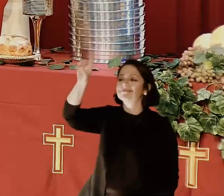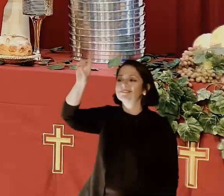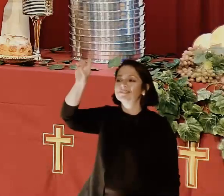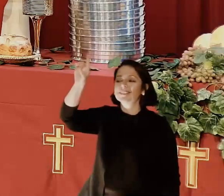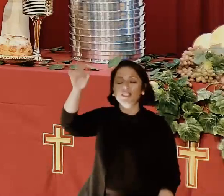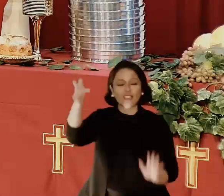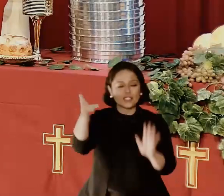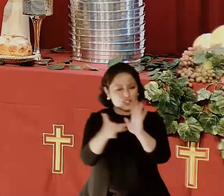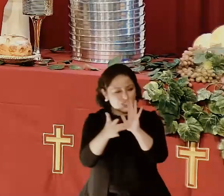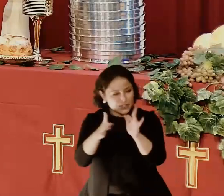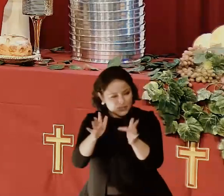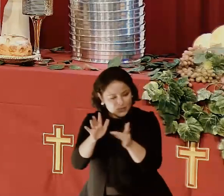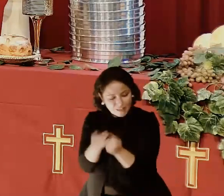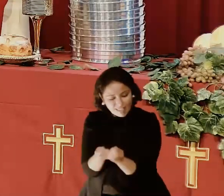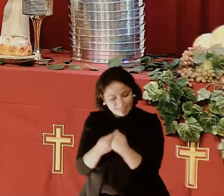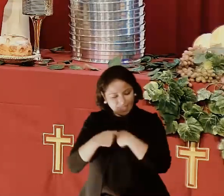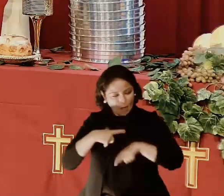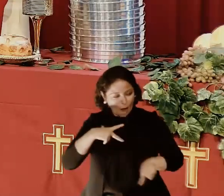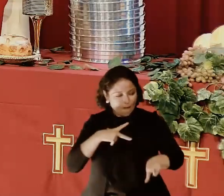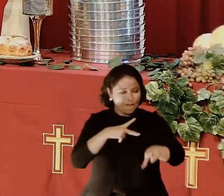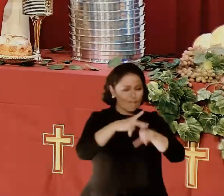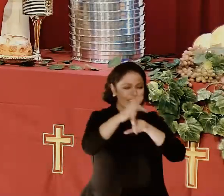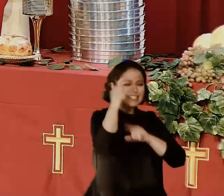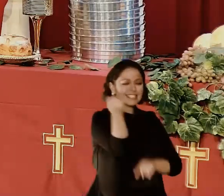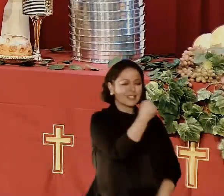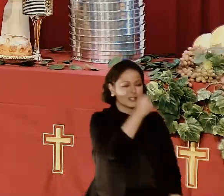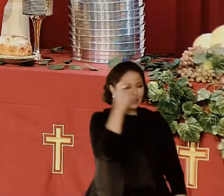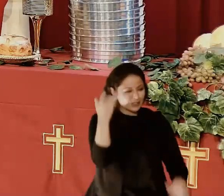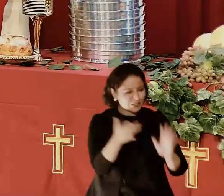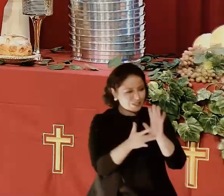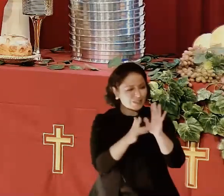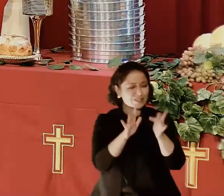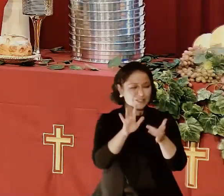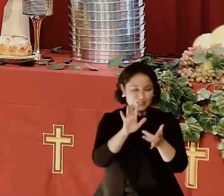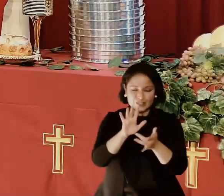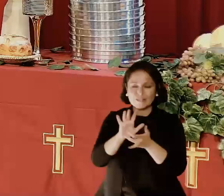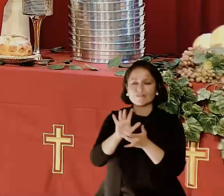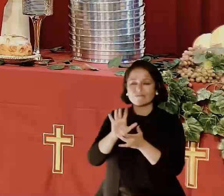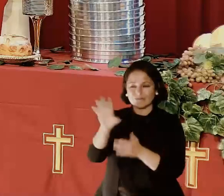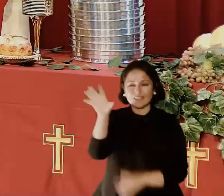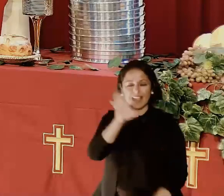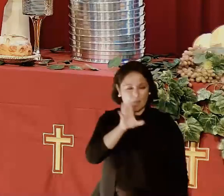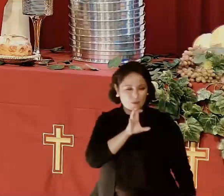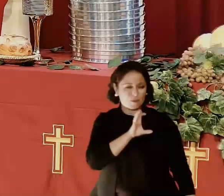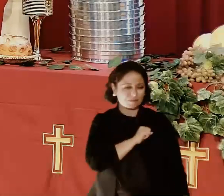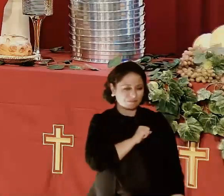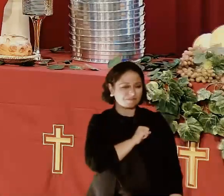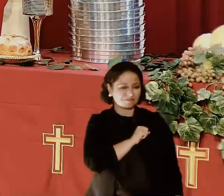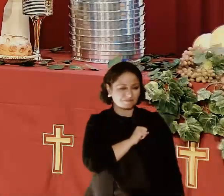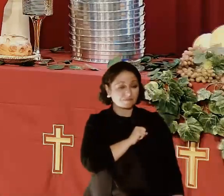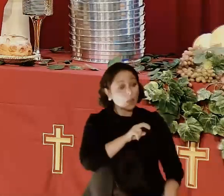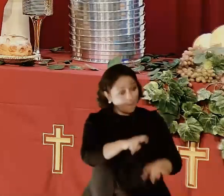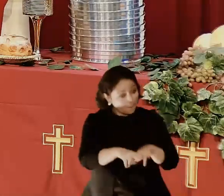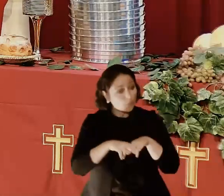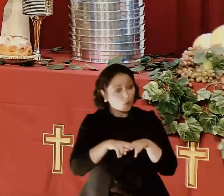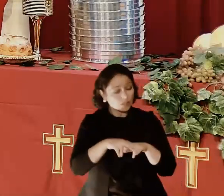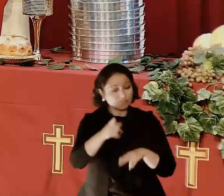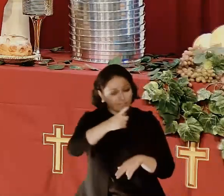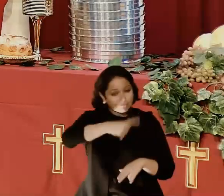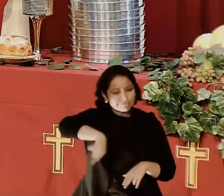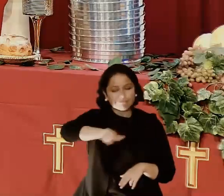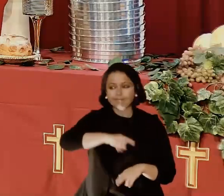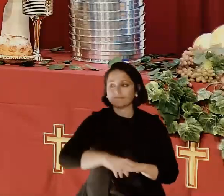desafios, somos mais que vencedores por meio daquele que nos amou. Portanto,